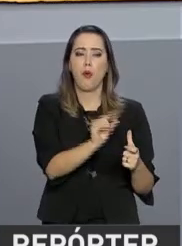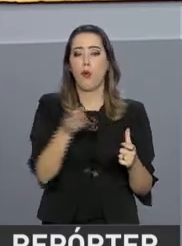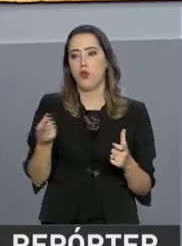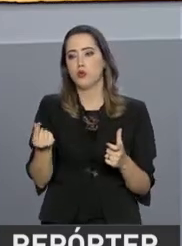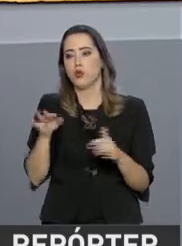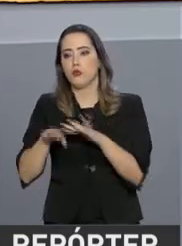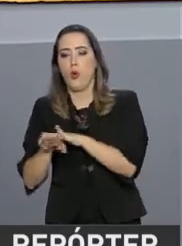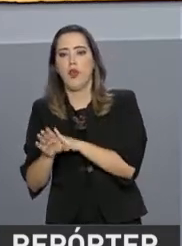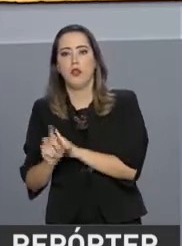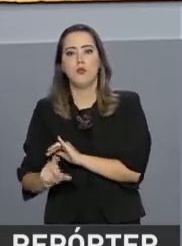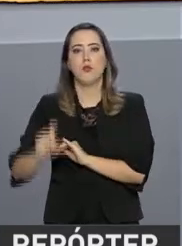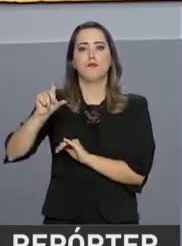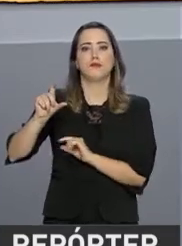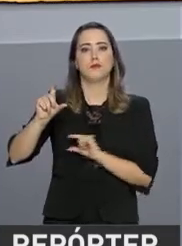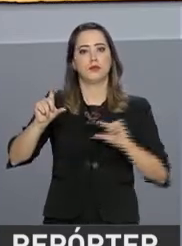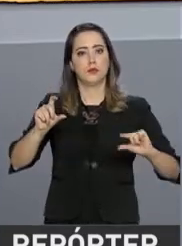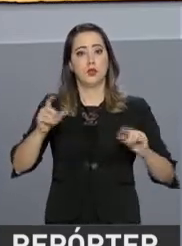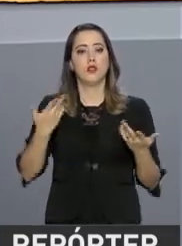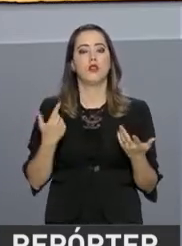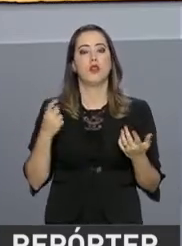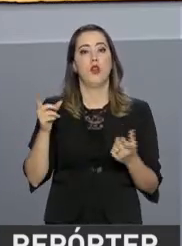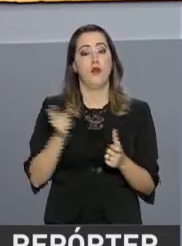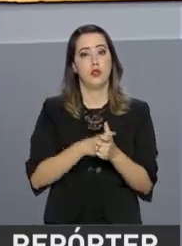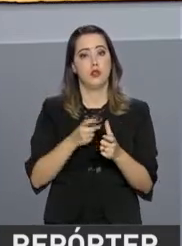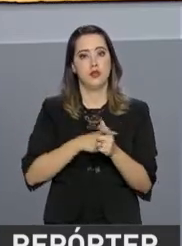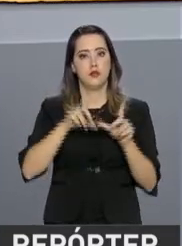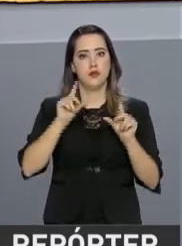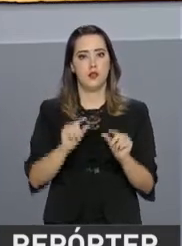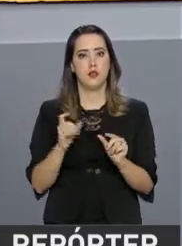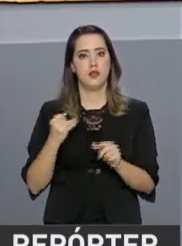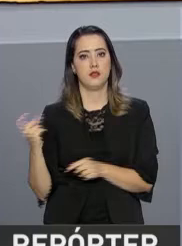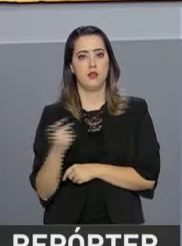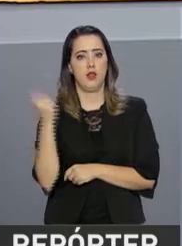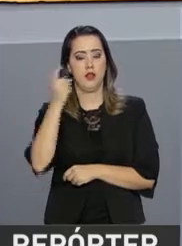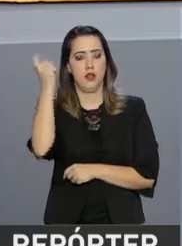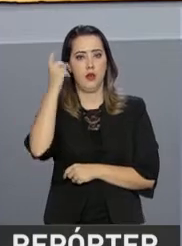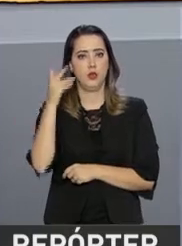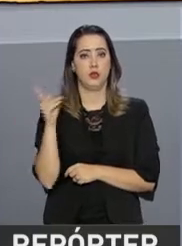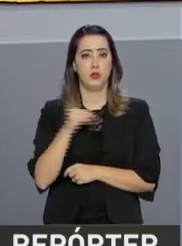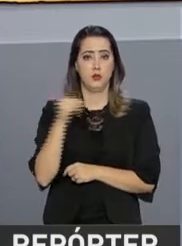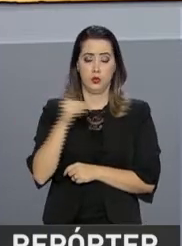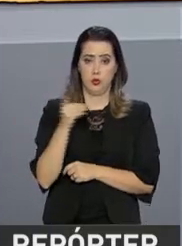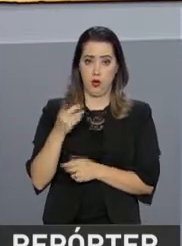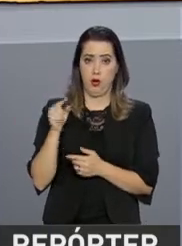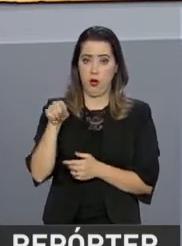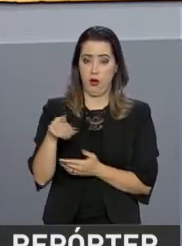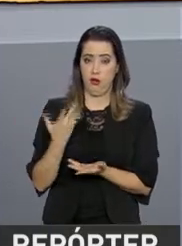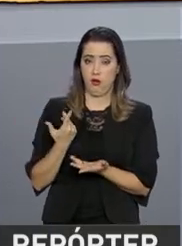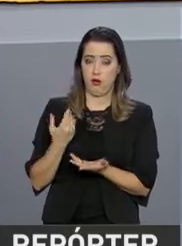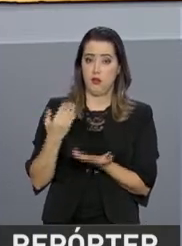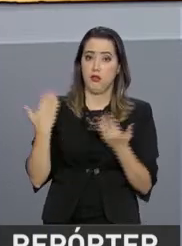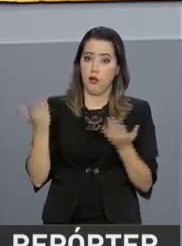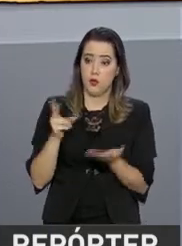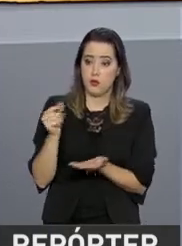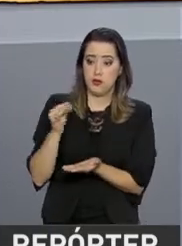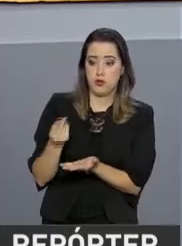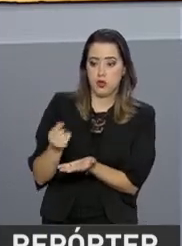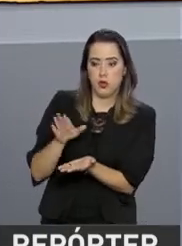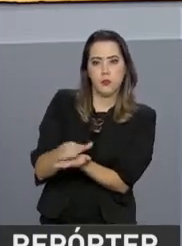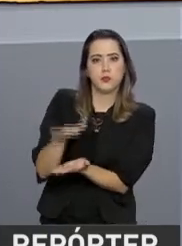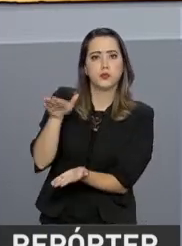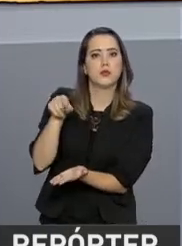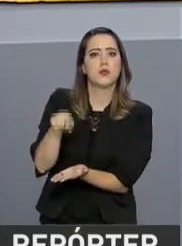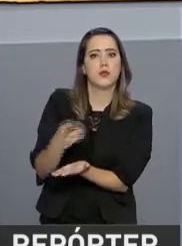pública cai quando há alta do dólar, porque as reservas internacionais, o principal ativo do país, são feitas de